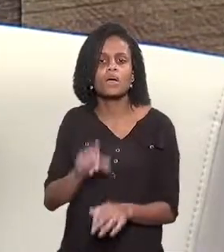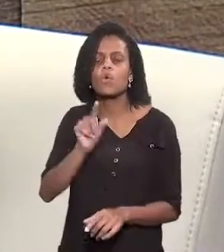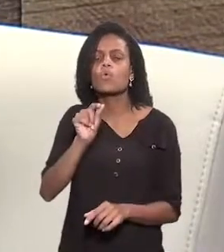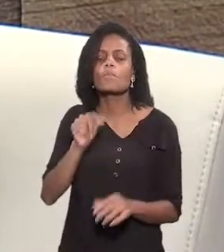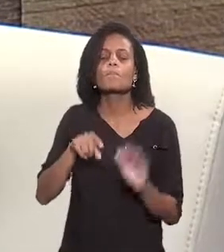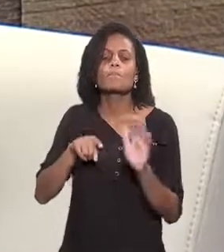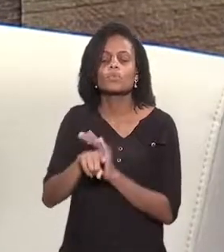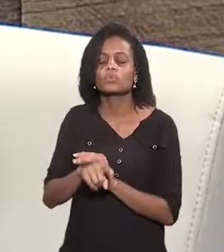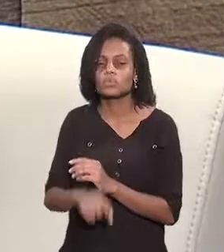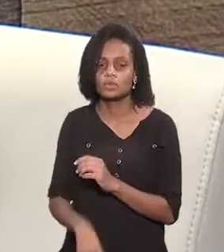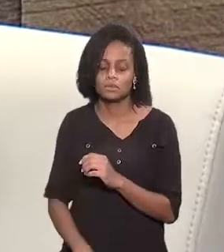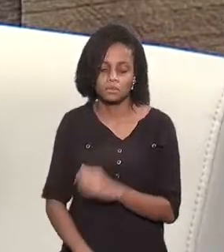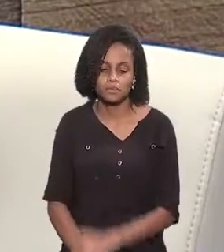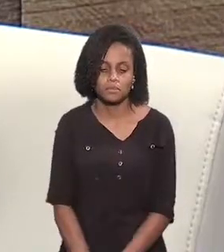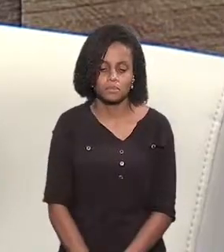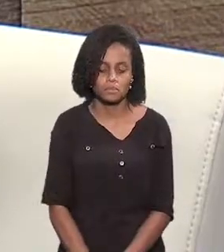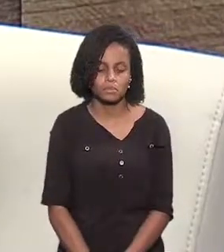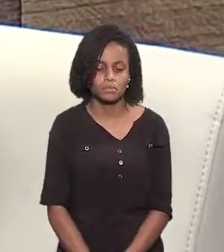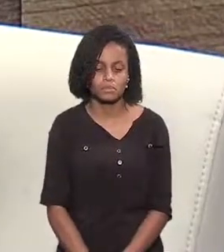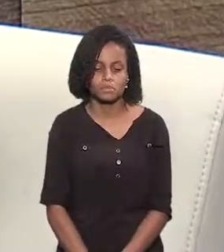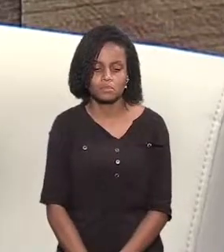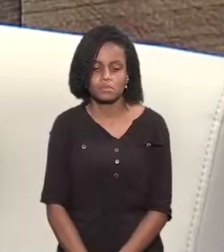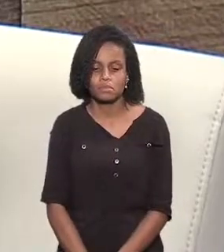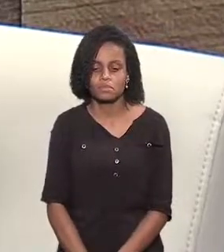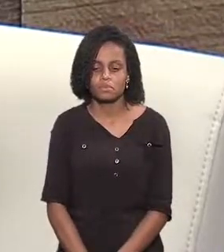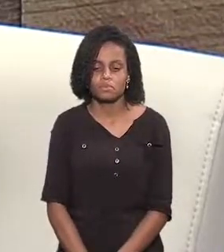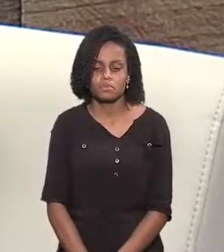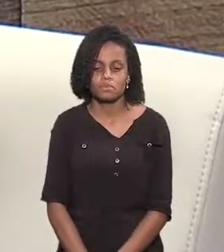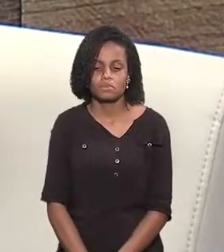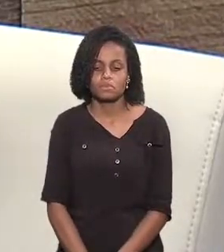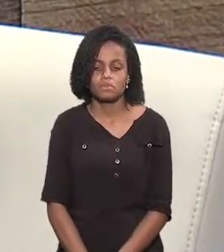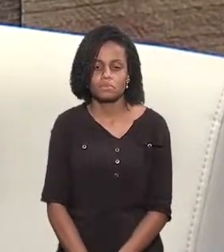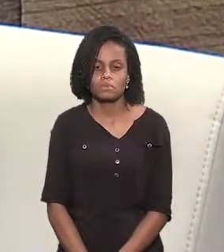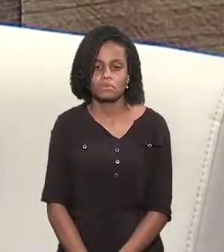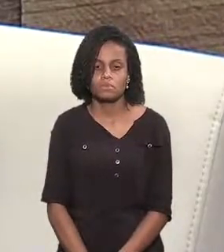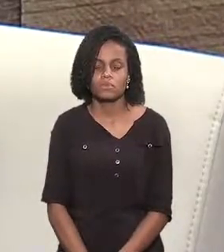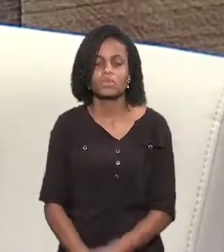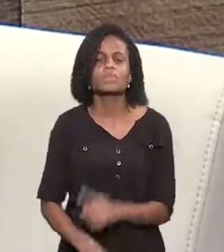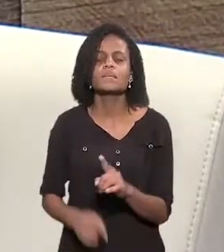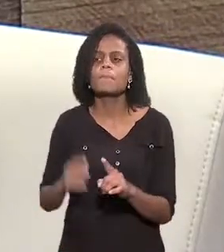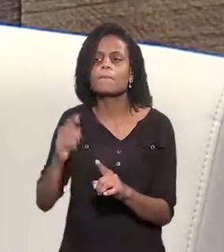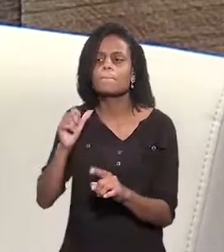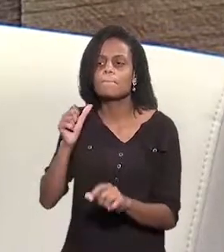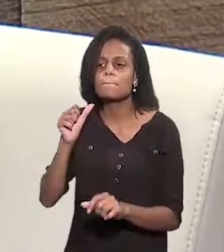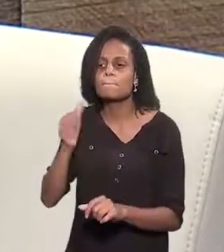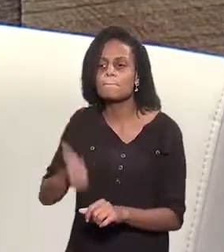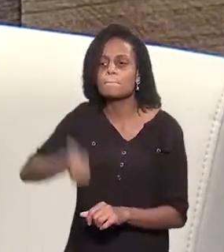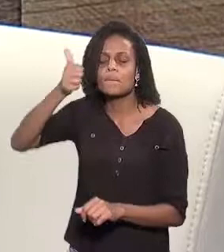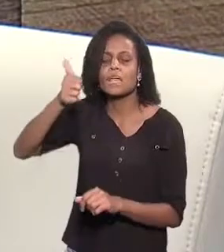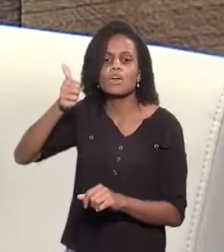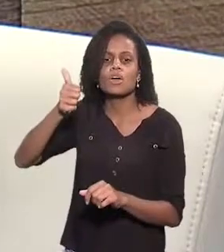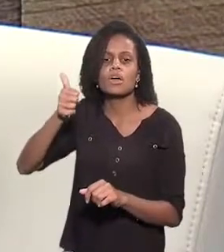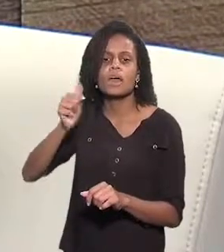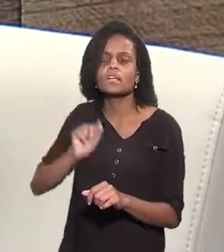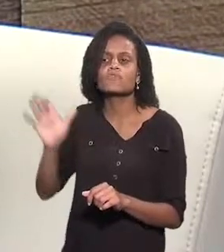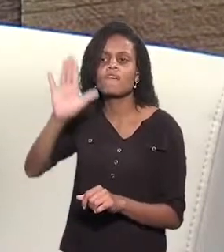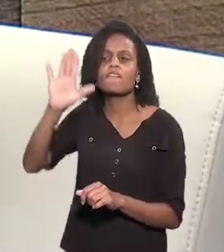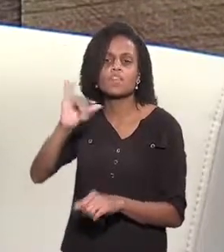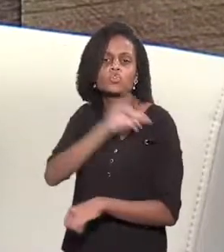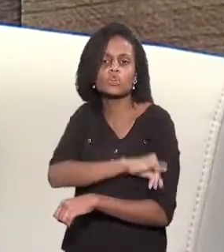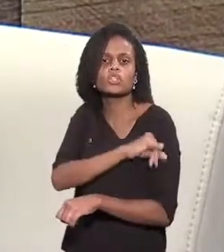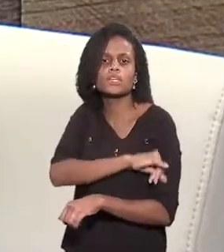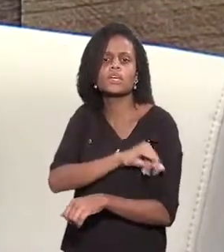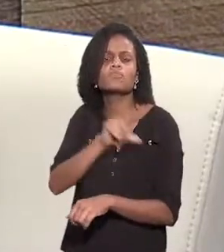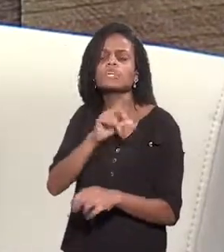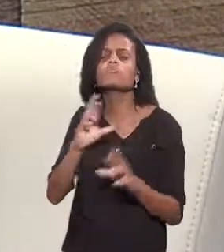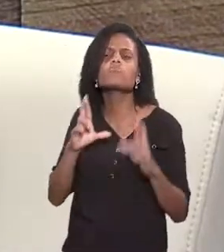você espera, né, para melhorar a situação das comunidades do Rio de Janeiro, para